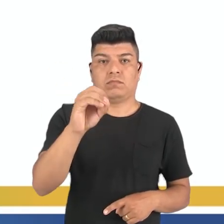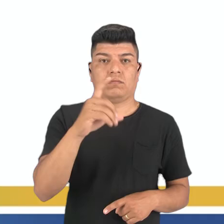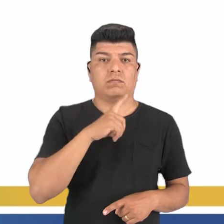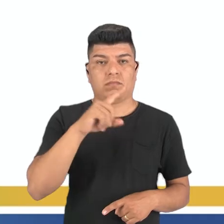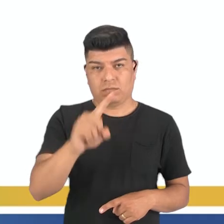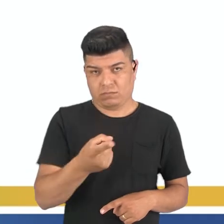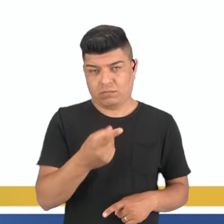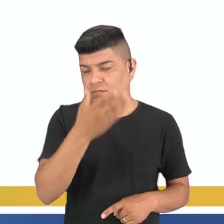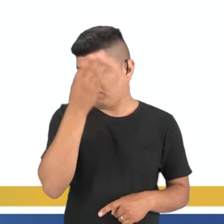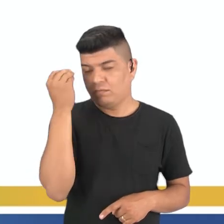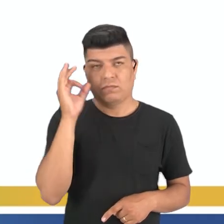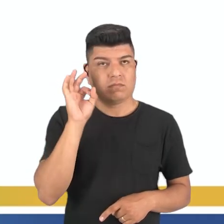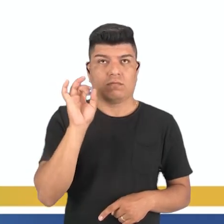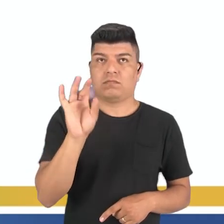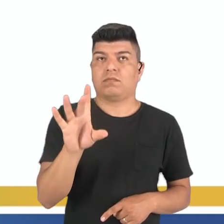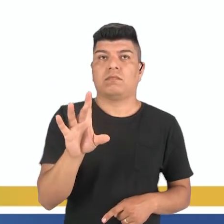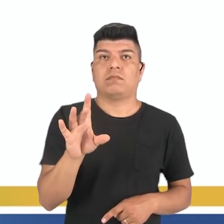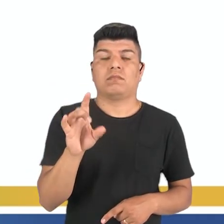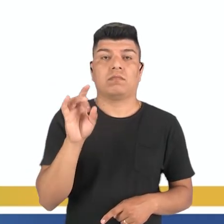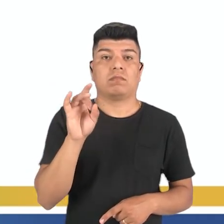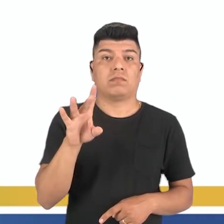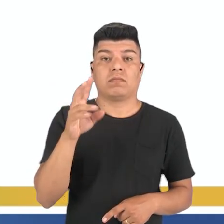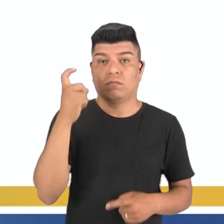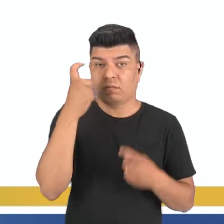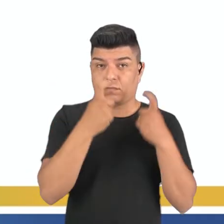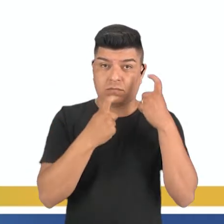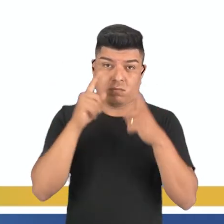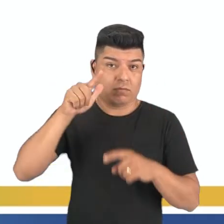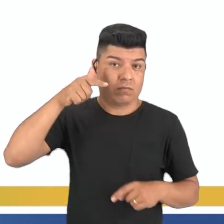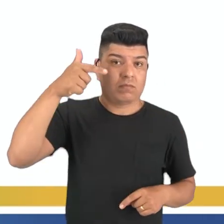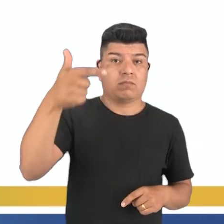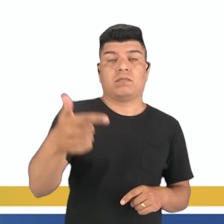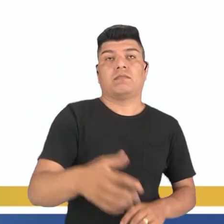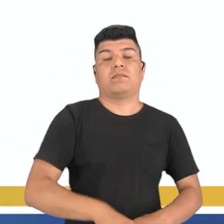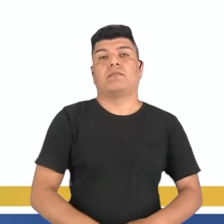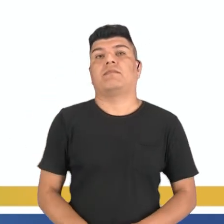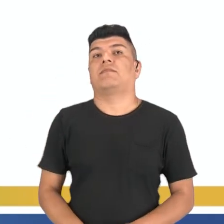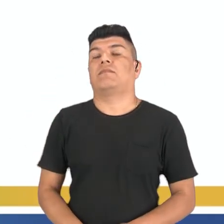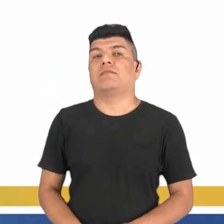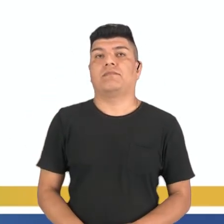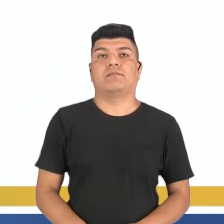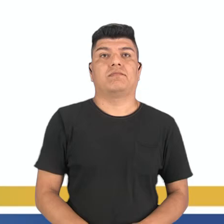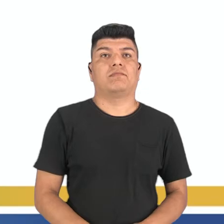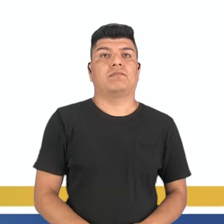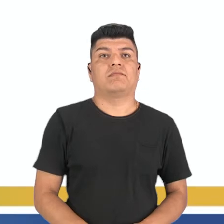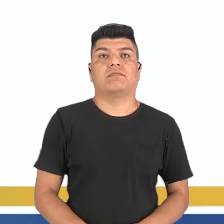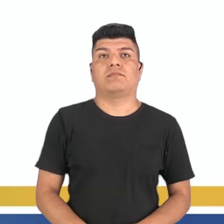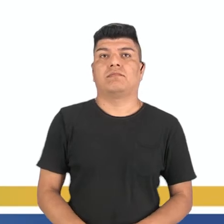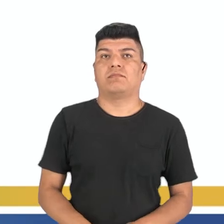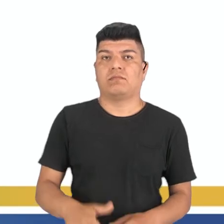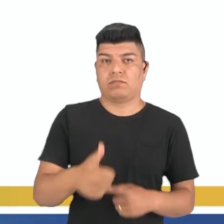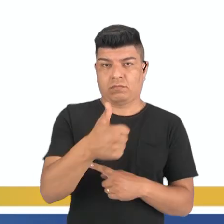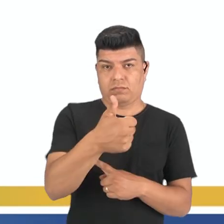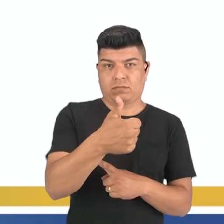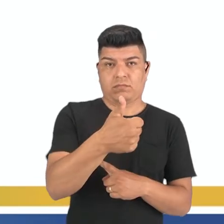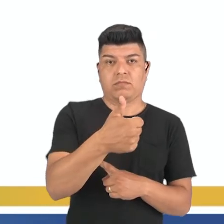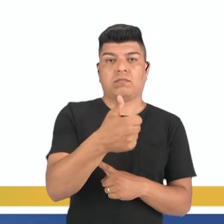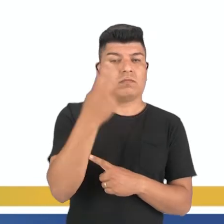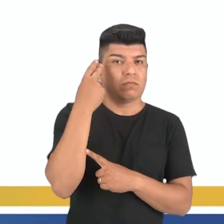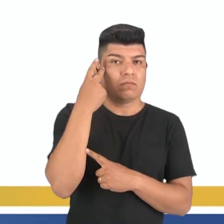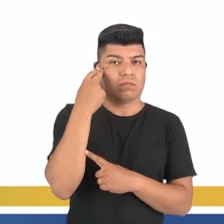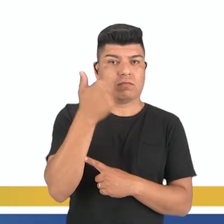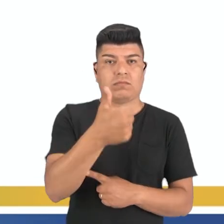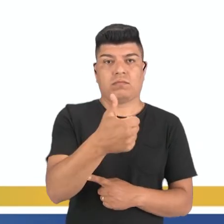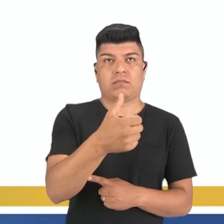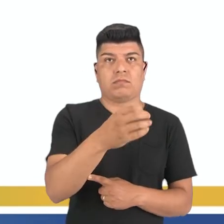105,80 tem vírgula, esquece. Nós só vamos se preocupar com ela lá na resposta, beleza? Então, nós vamos multiplicar